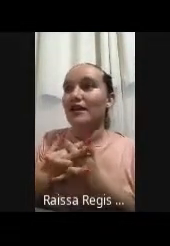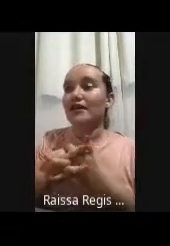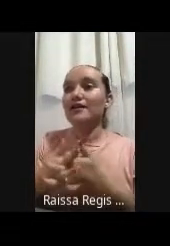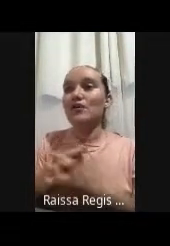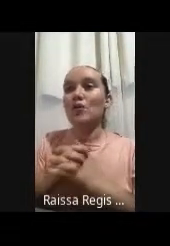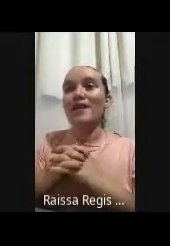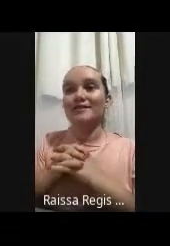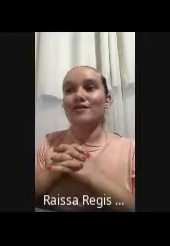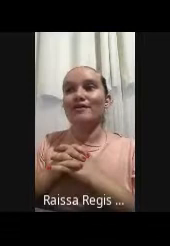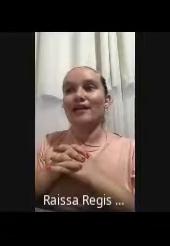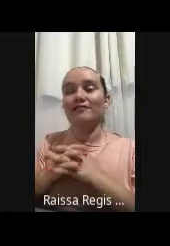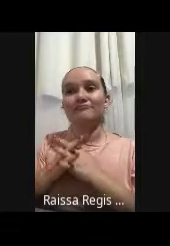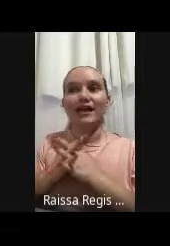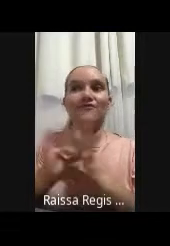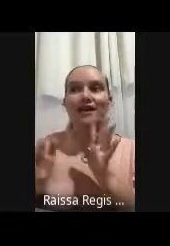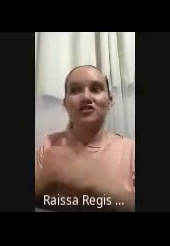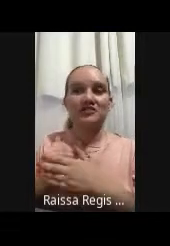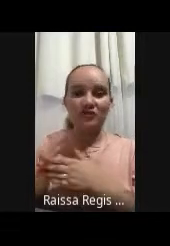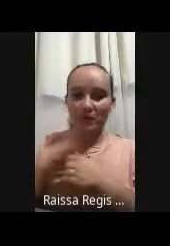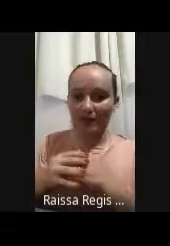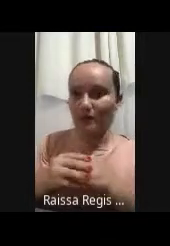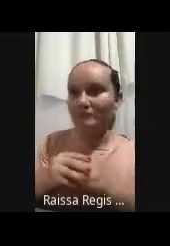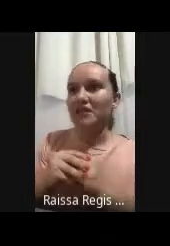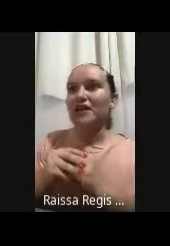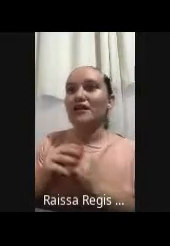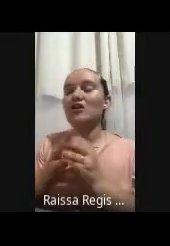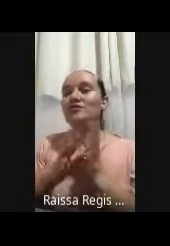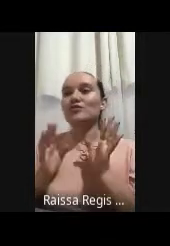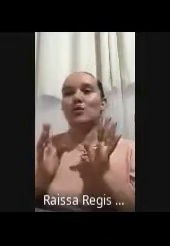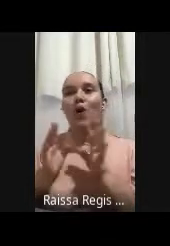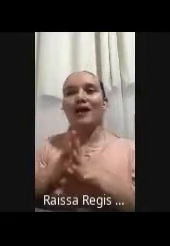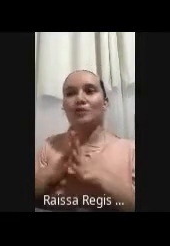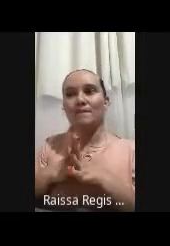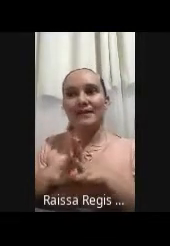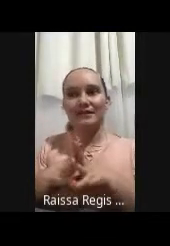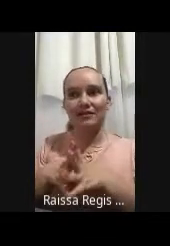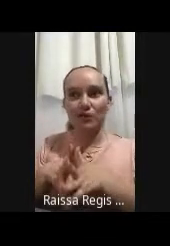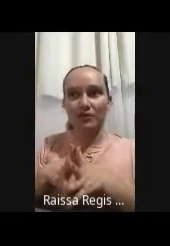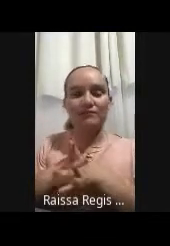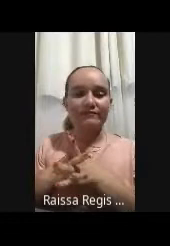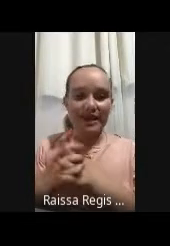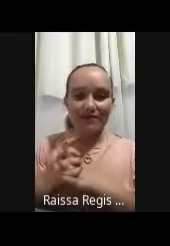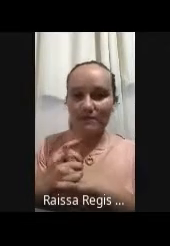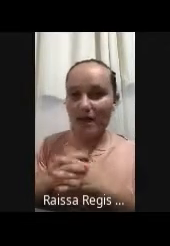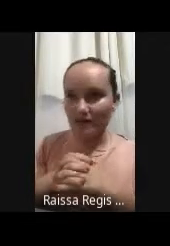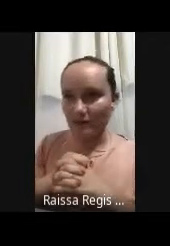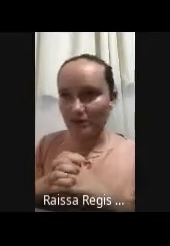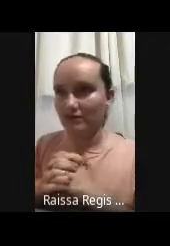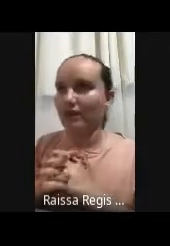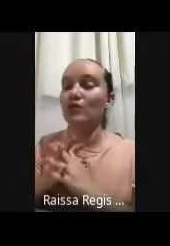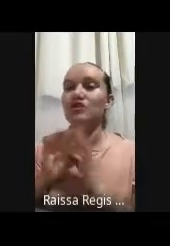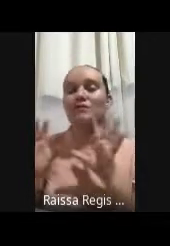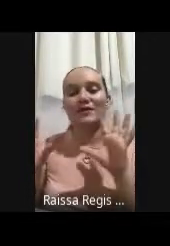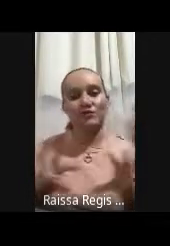Então, o Brasil ele está em fase de desenvolvimento e nós temos quatro representações gráficas para Libras. Então, a